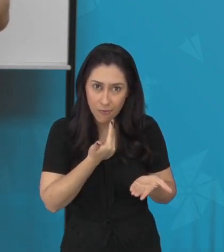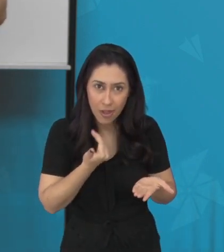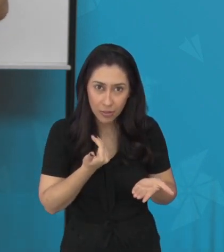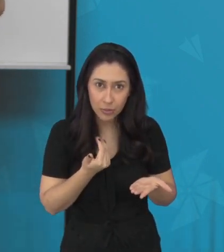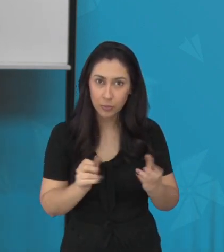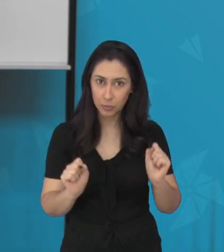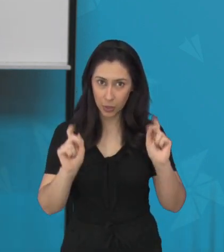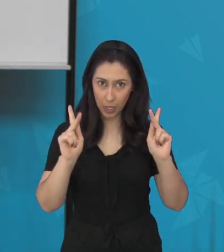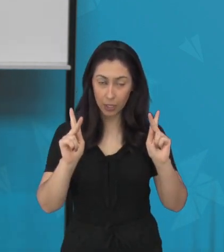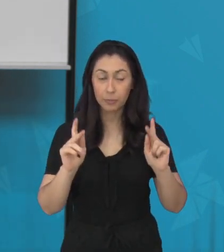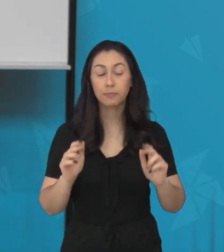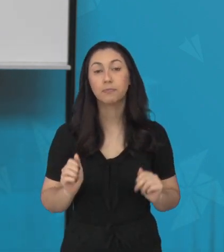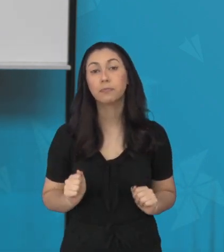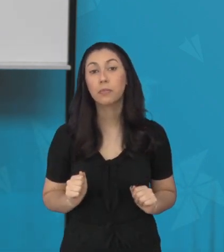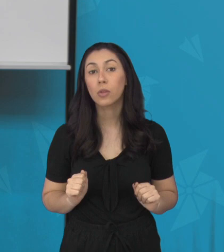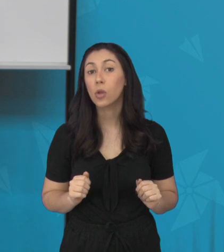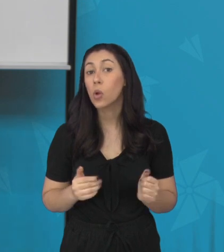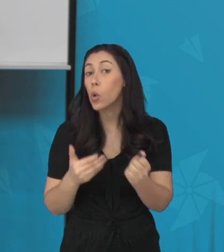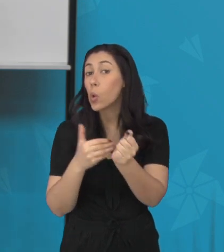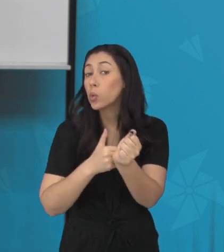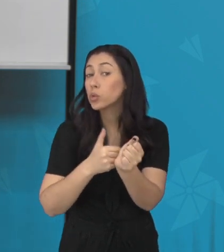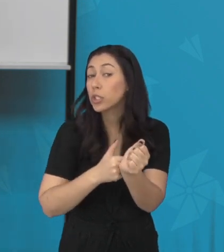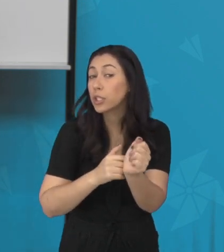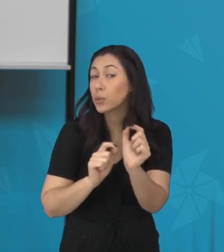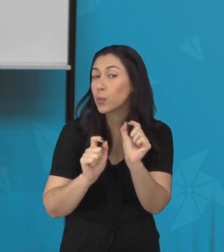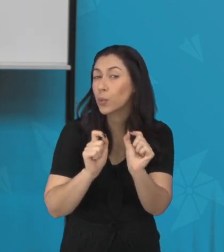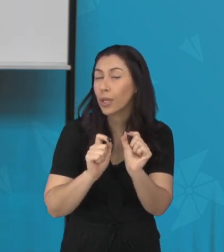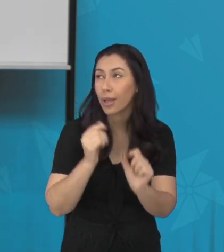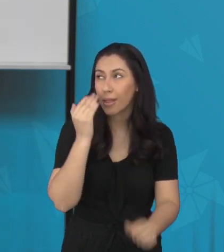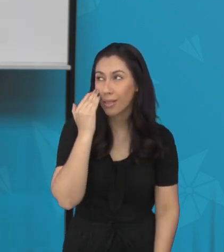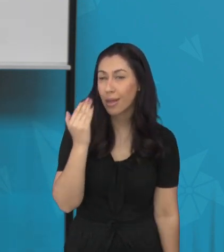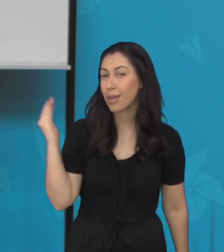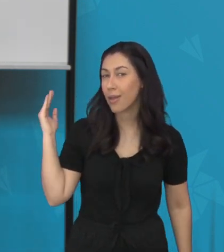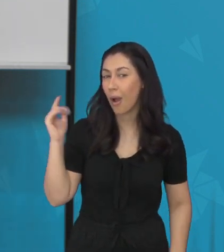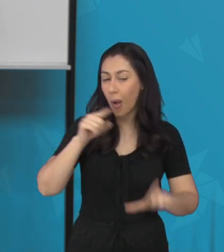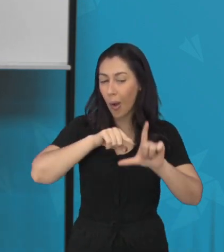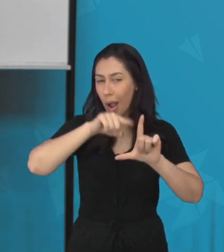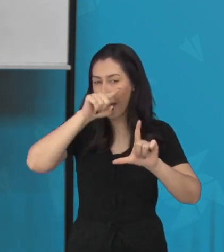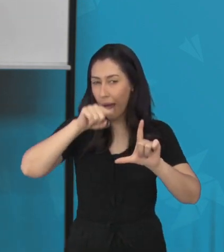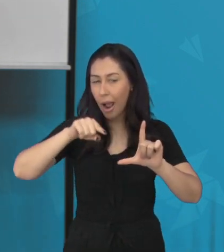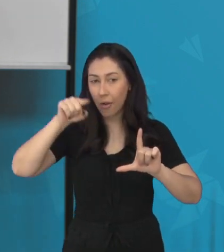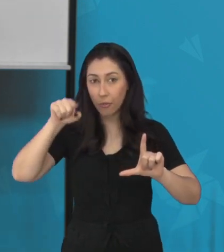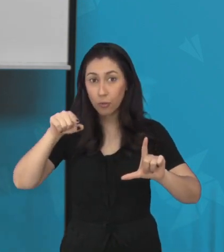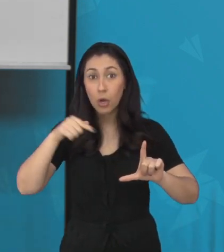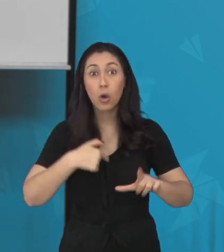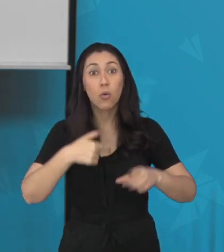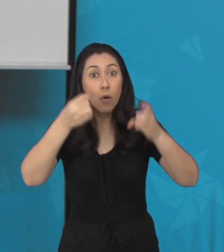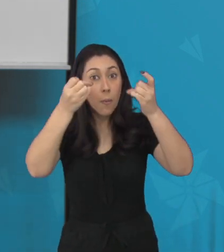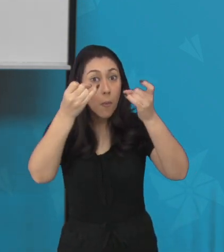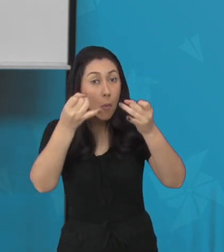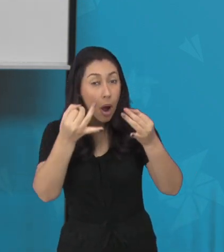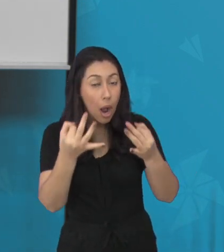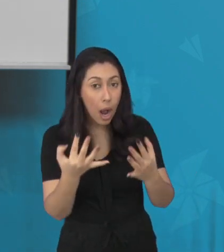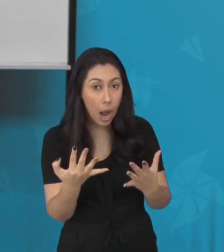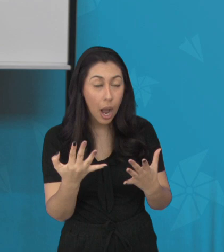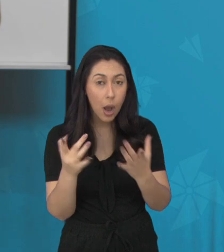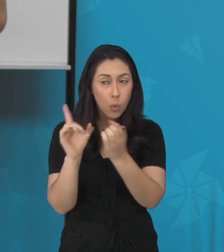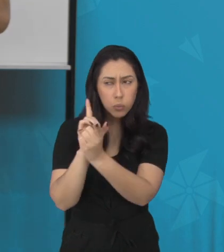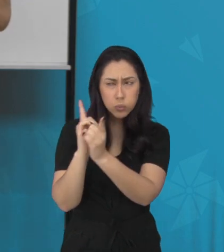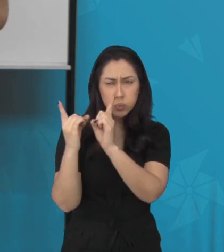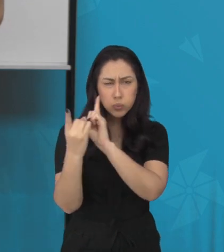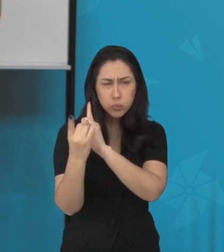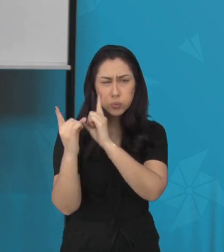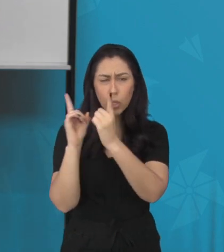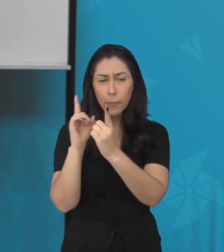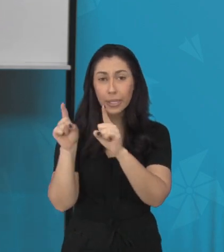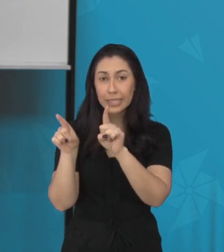Beleza? A chave da aula de hoje está nesse gráfico aqui, ó. Eu vou explicar para vocês a dinâmica e a transição entre